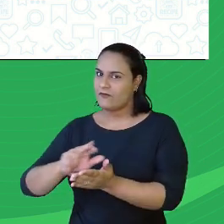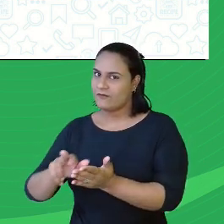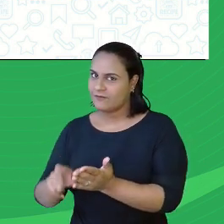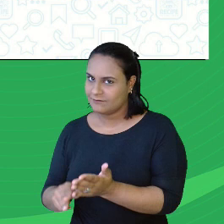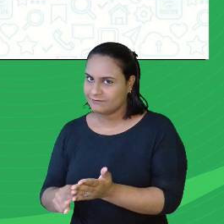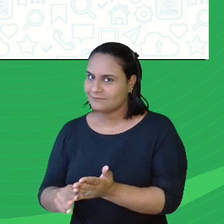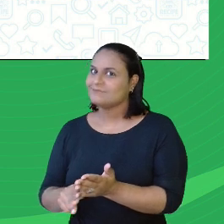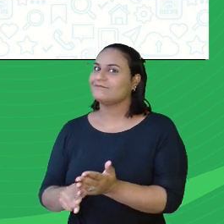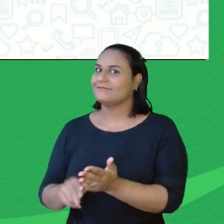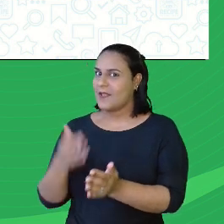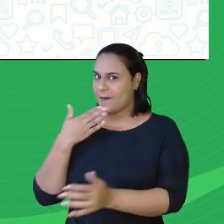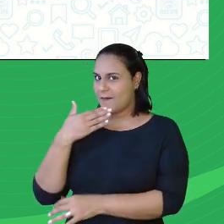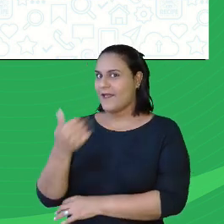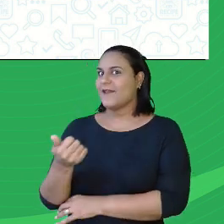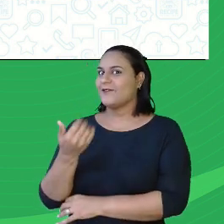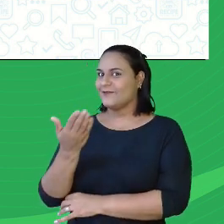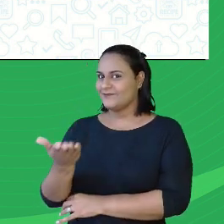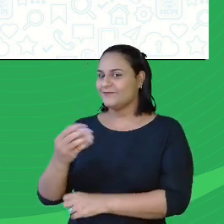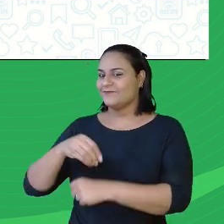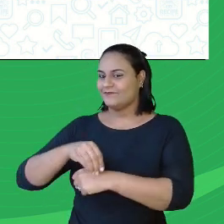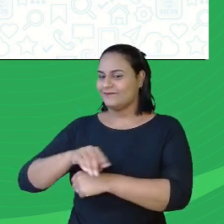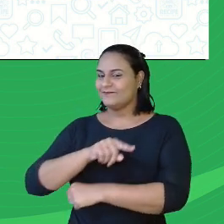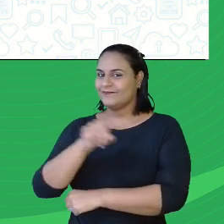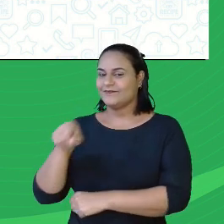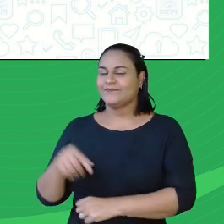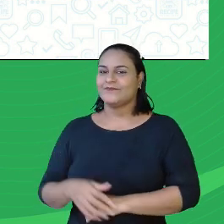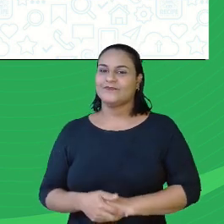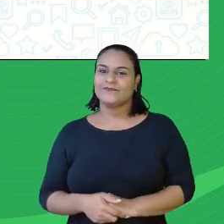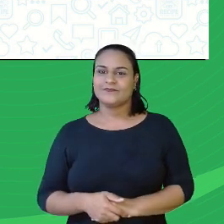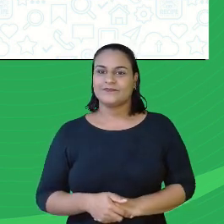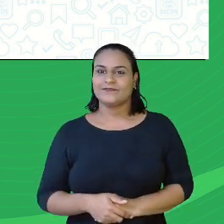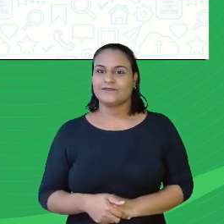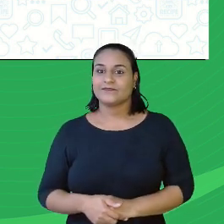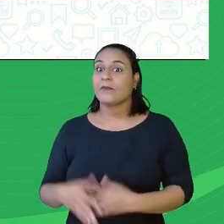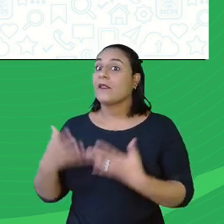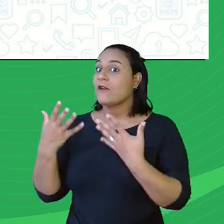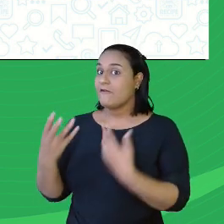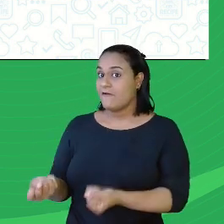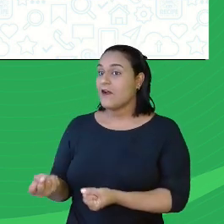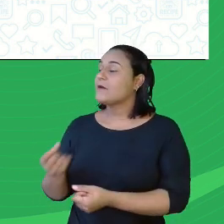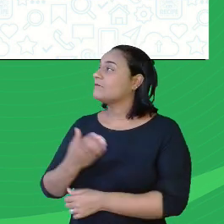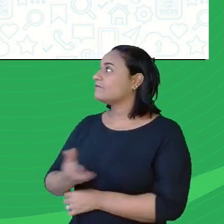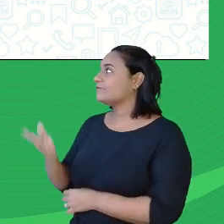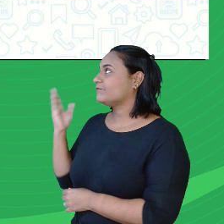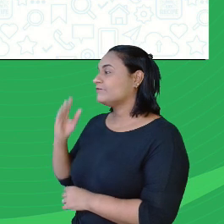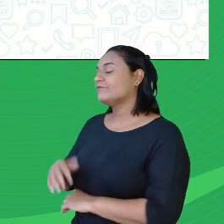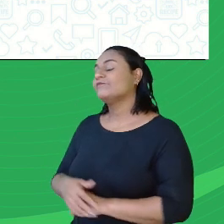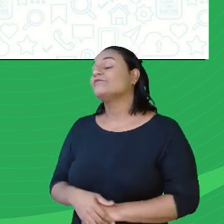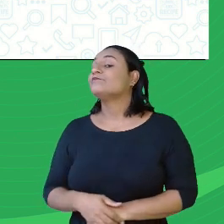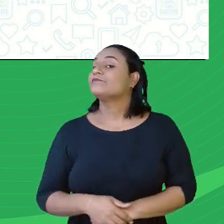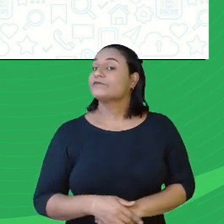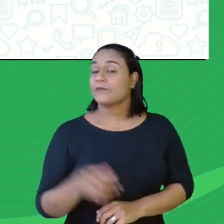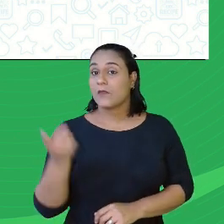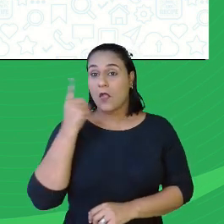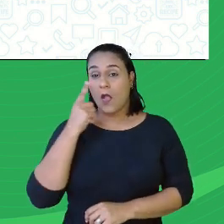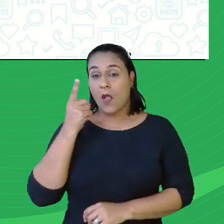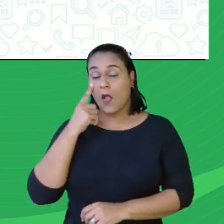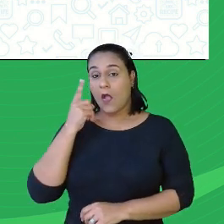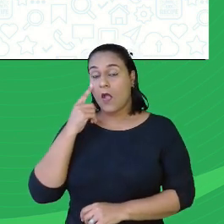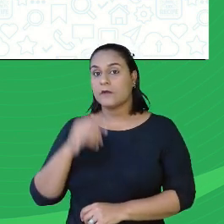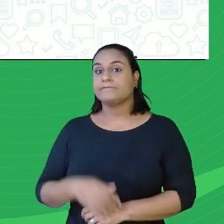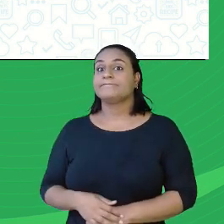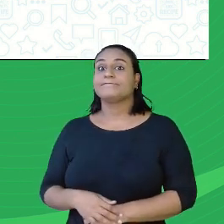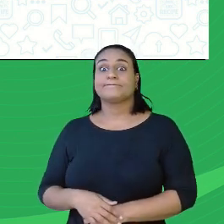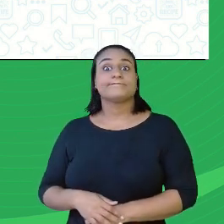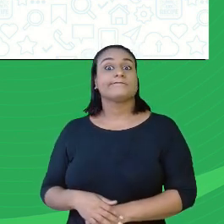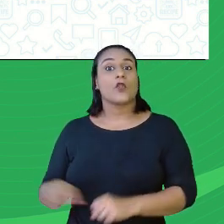bem legal para vocês fazerem. Fica aí a dica, tá? Vamos para a exceção dessa regra. Olha, o